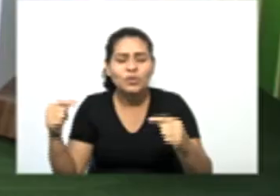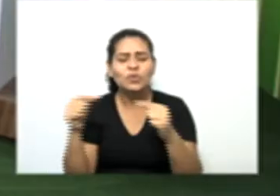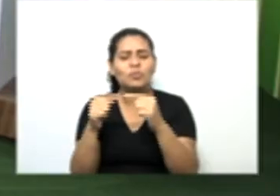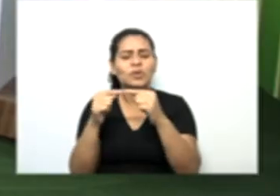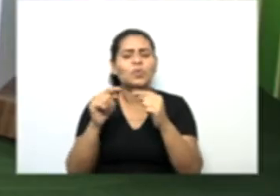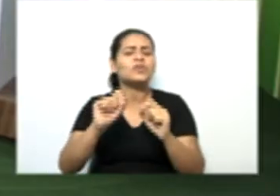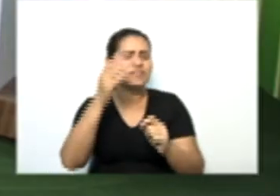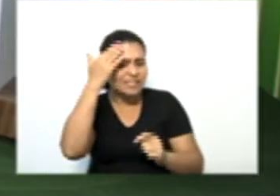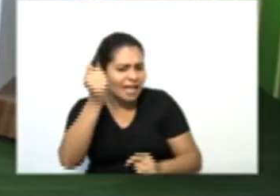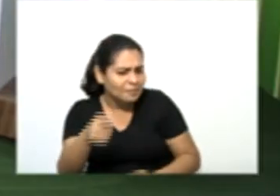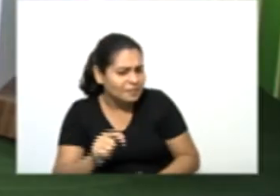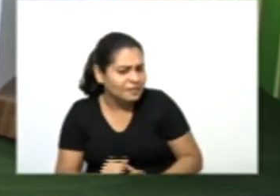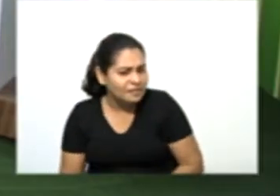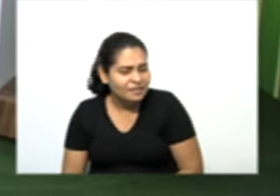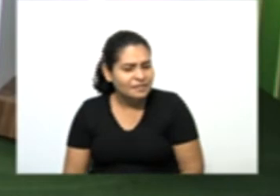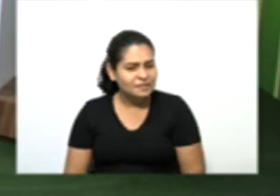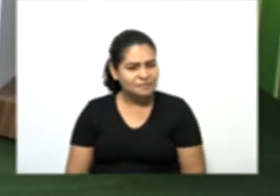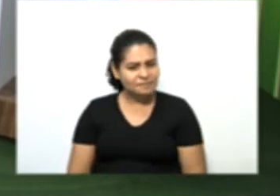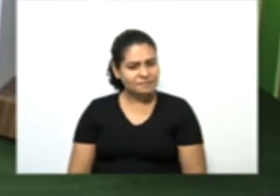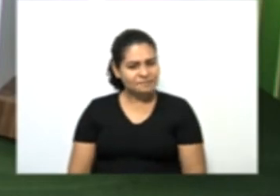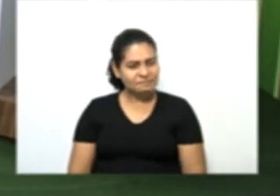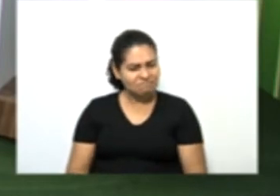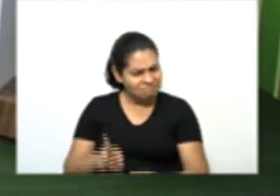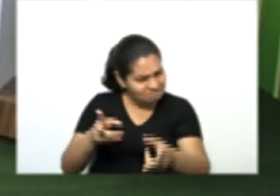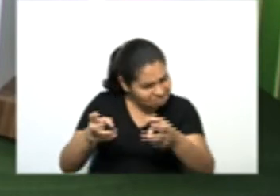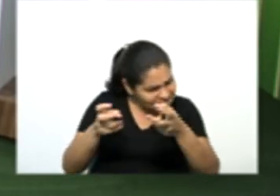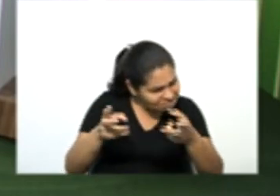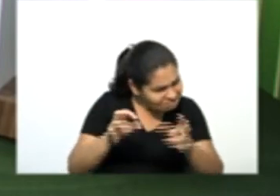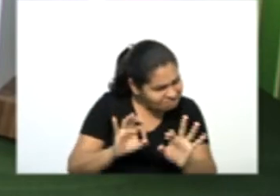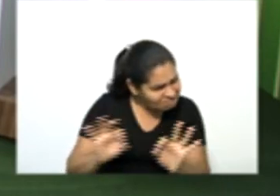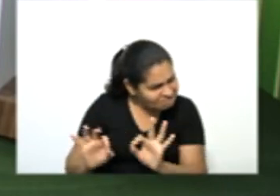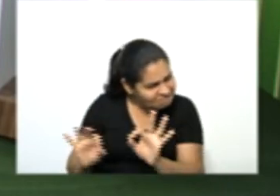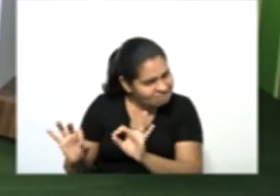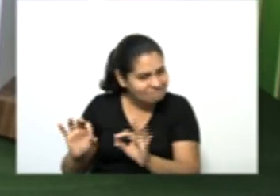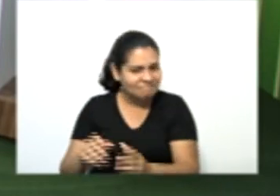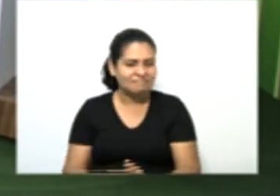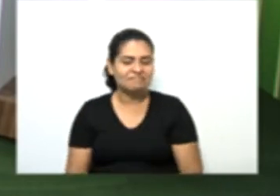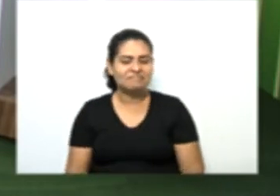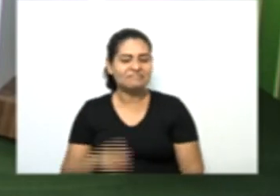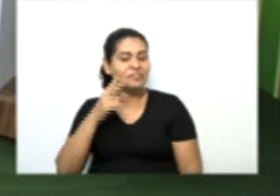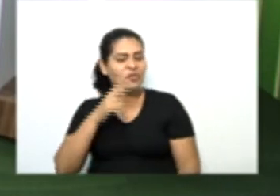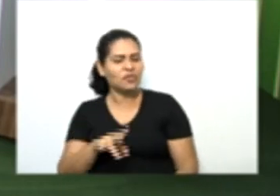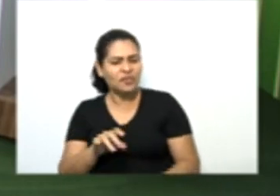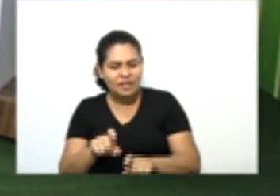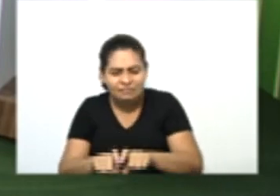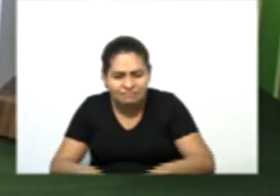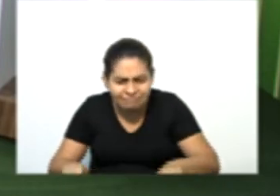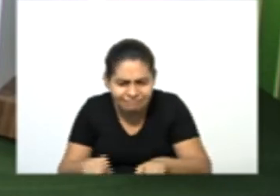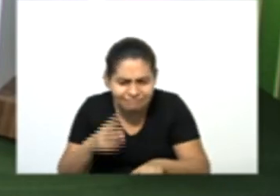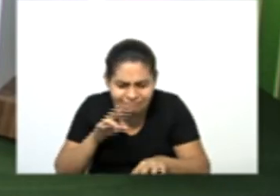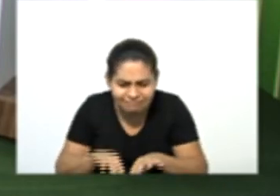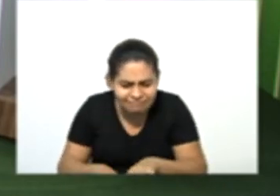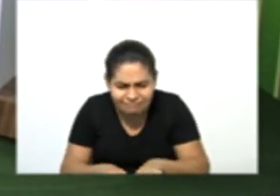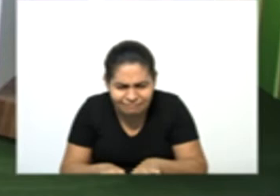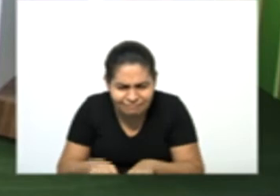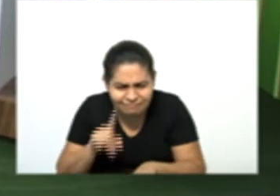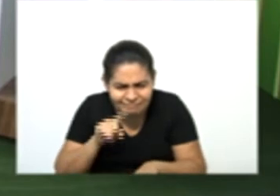eles sabem. Perceberam, gente? Vamos ver aqui, vamos ver no chat se tem alguma coisa. Uma